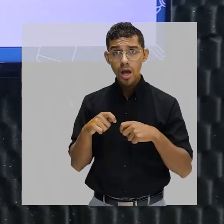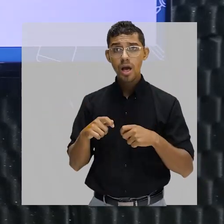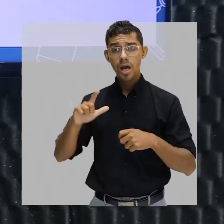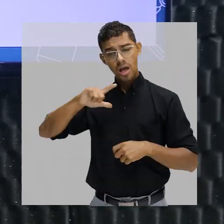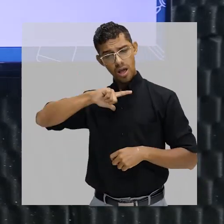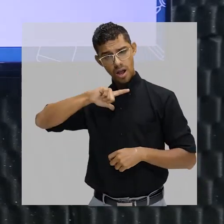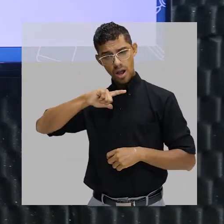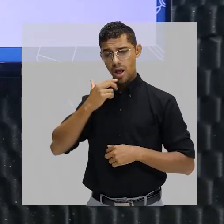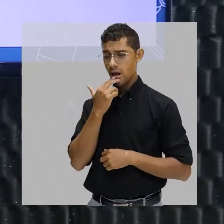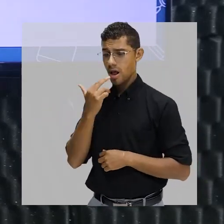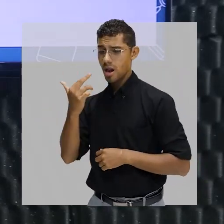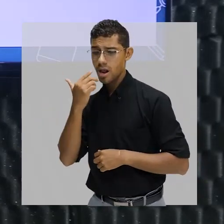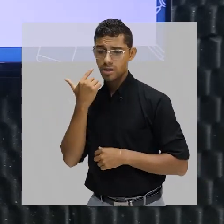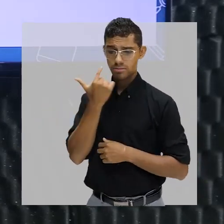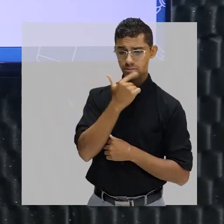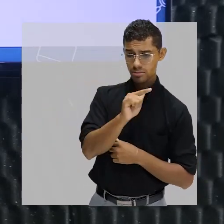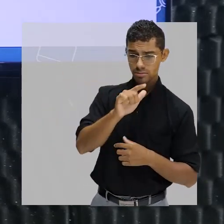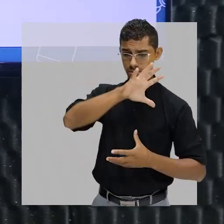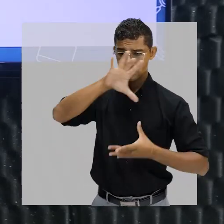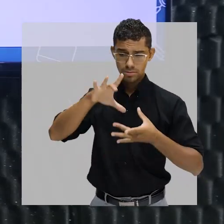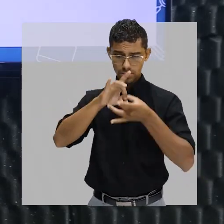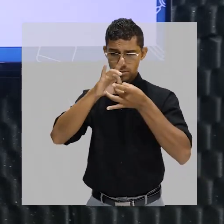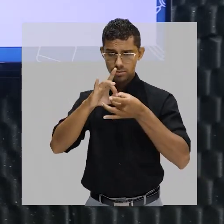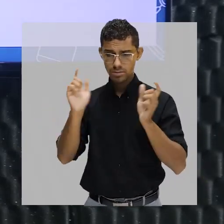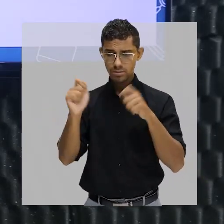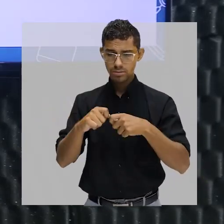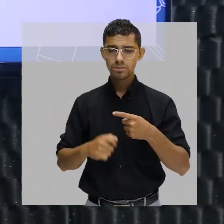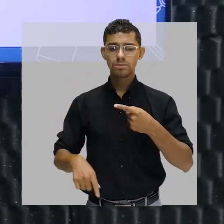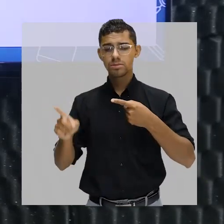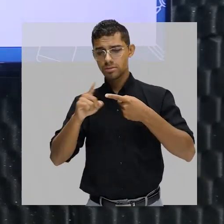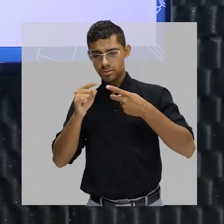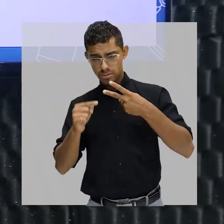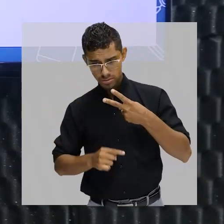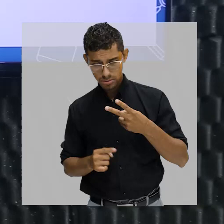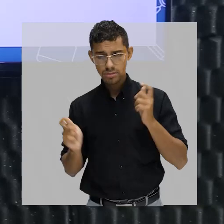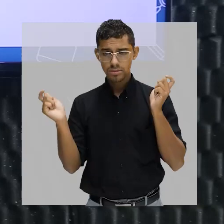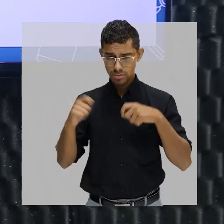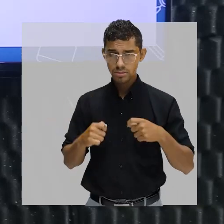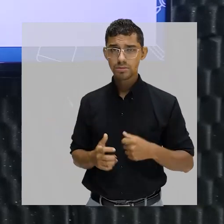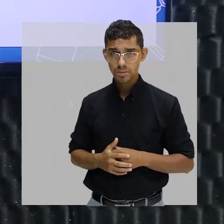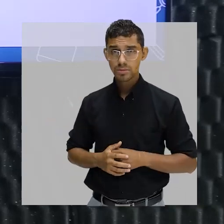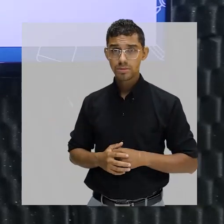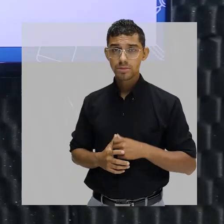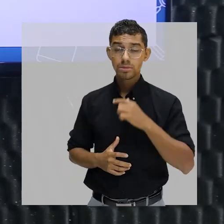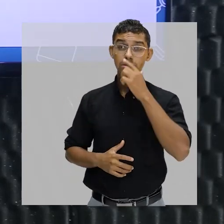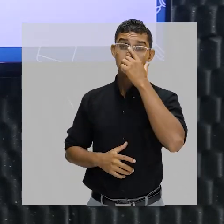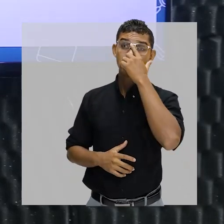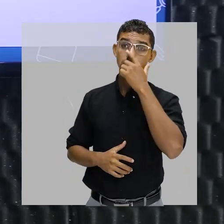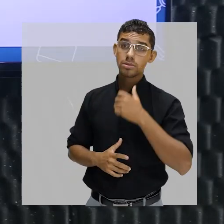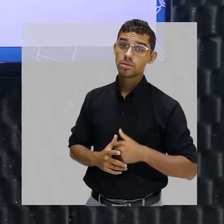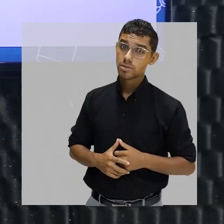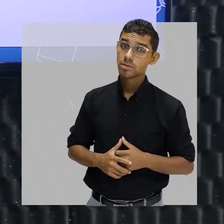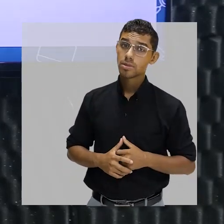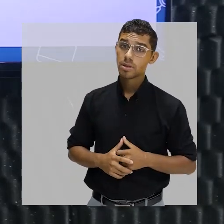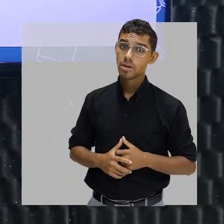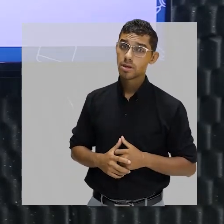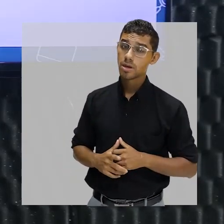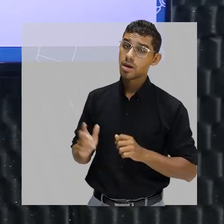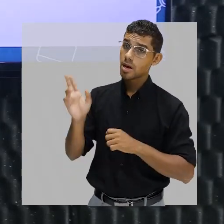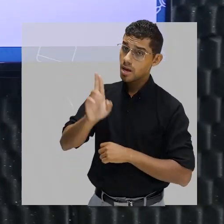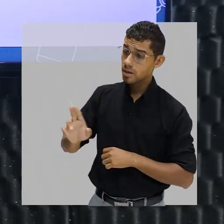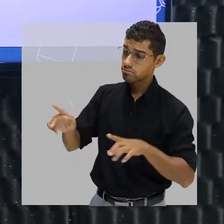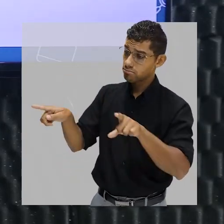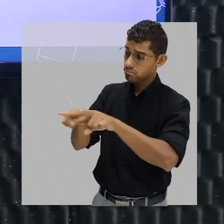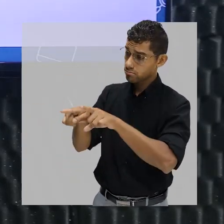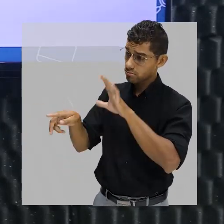linguagem. Então, língua e linguagem estão intrínsecas, língua e linguagem são é, elementos